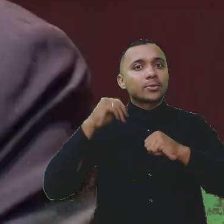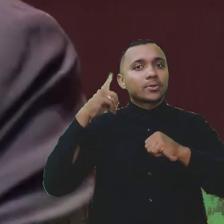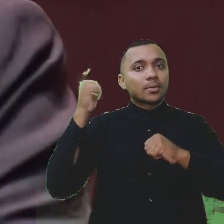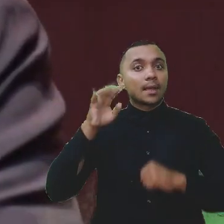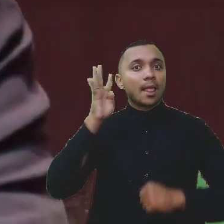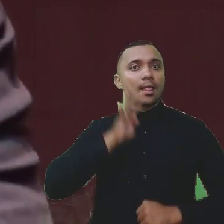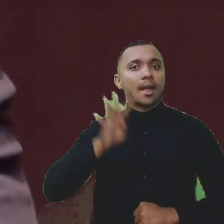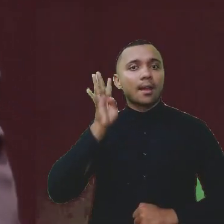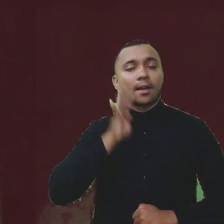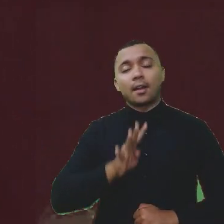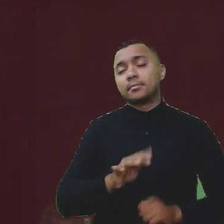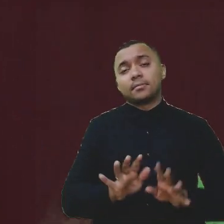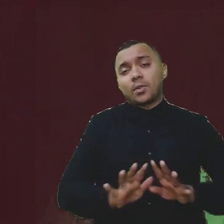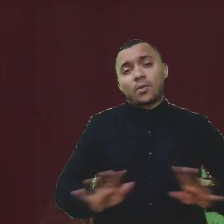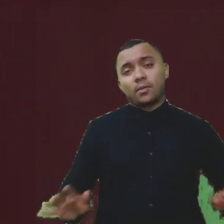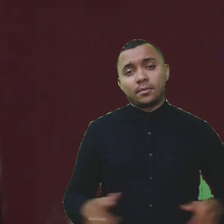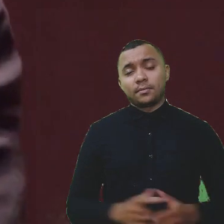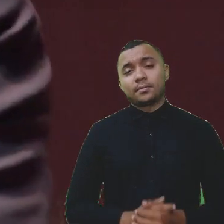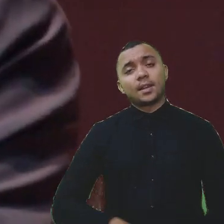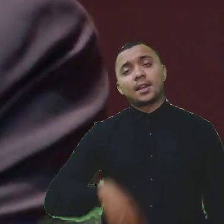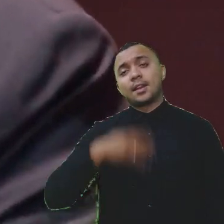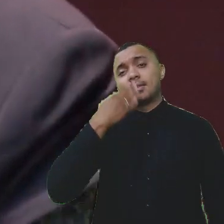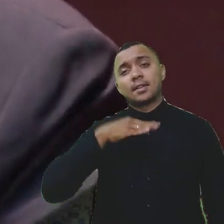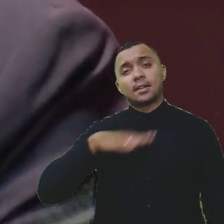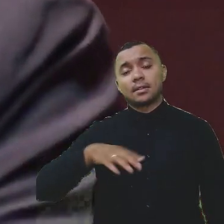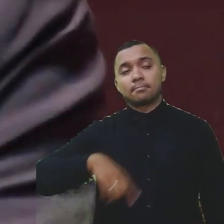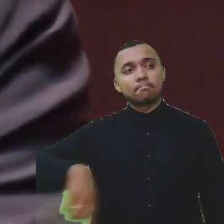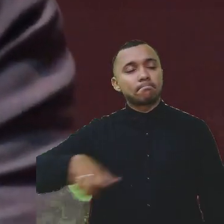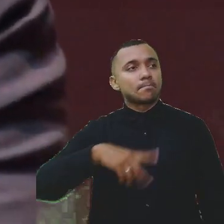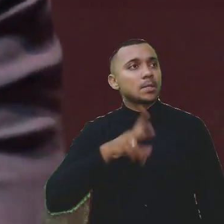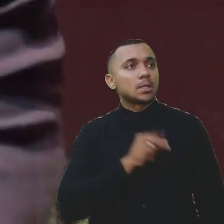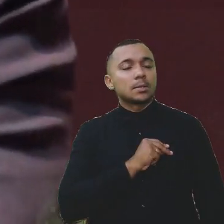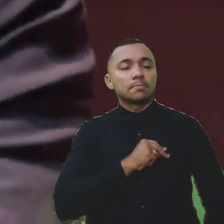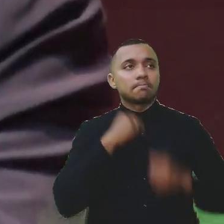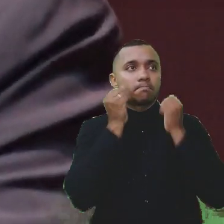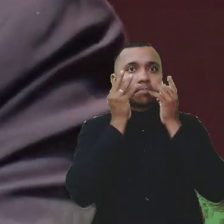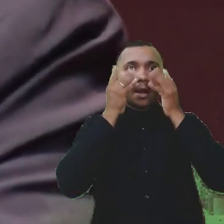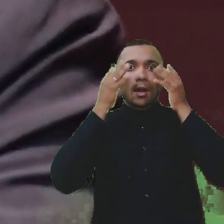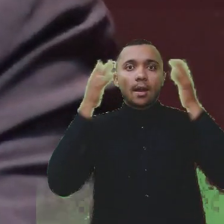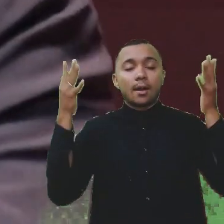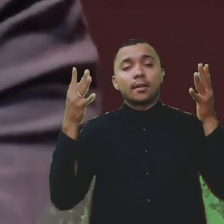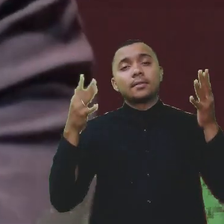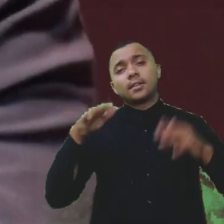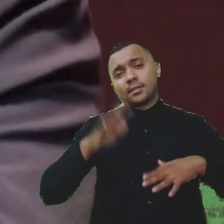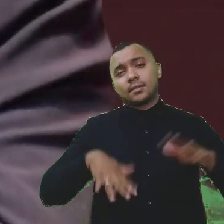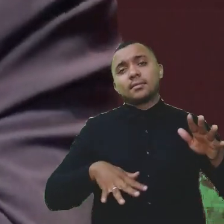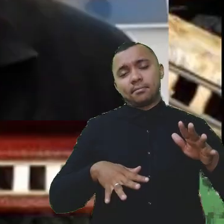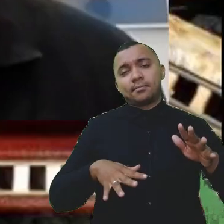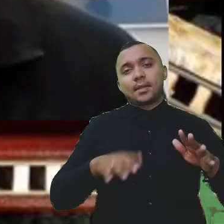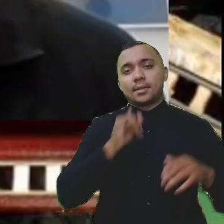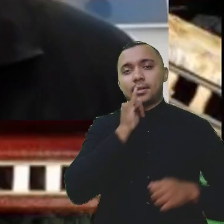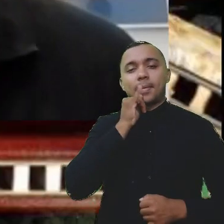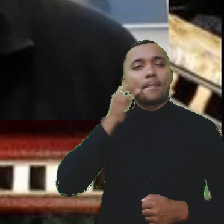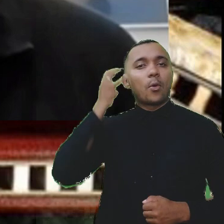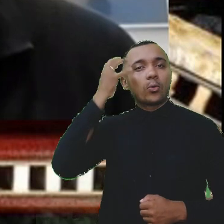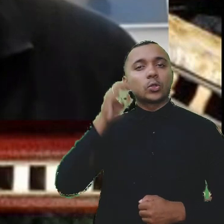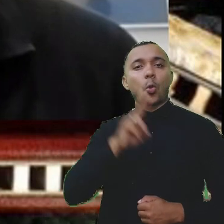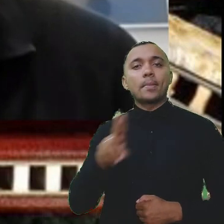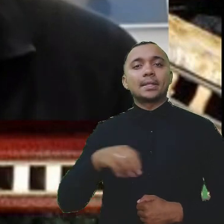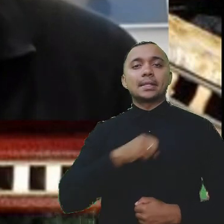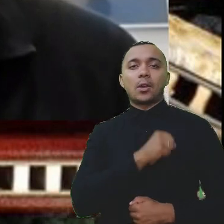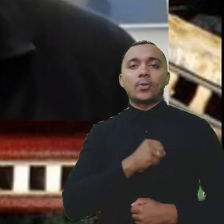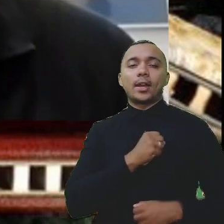única concessão que eu faço. As crianças, impressionante o resultado. Chega de Saudade tem uma melodia complexa. Chovendo